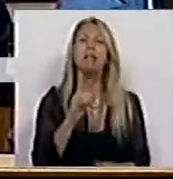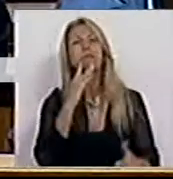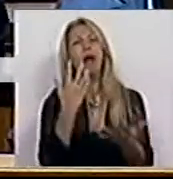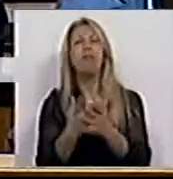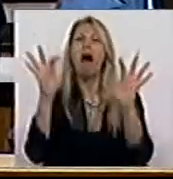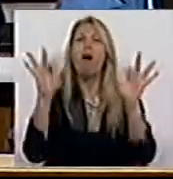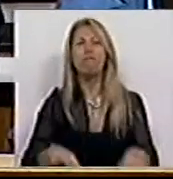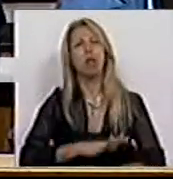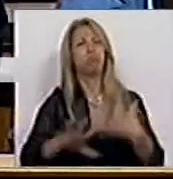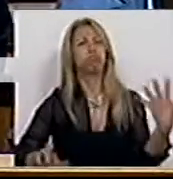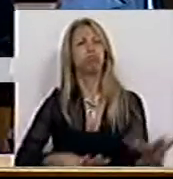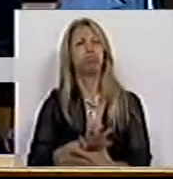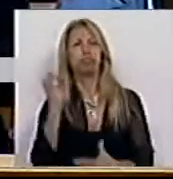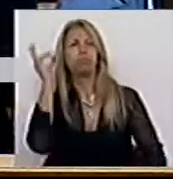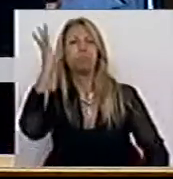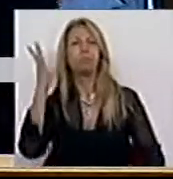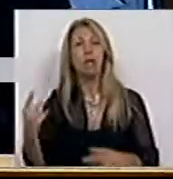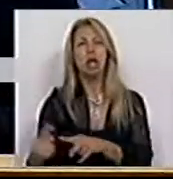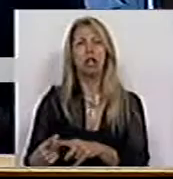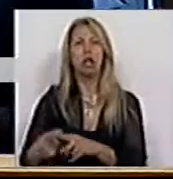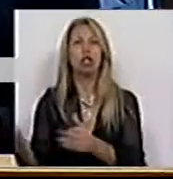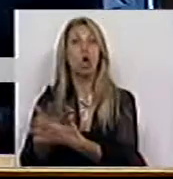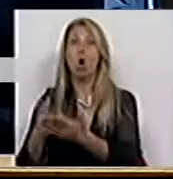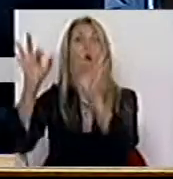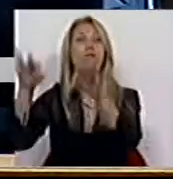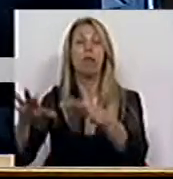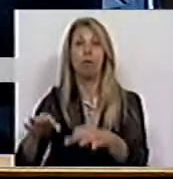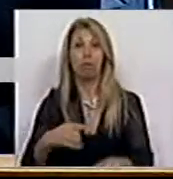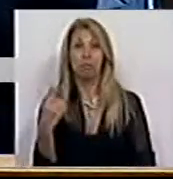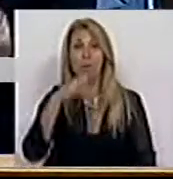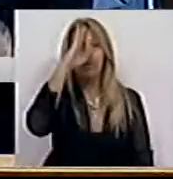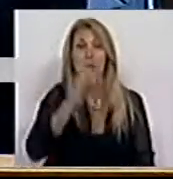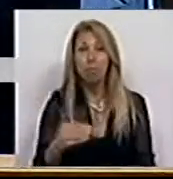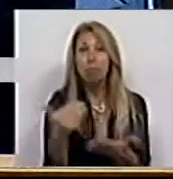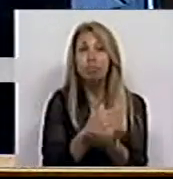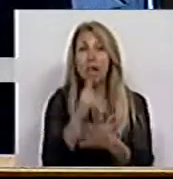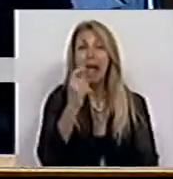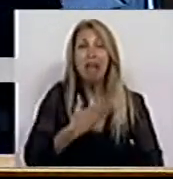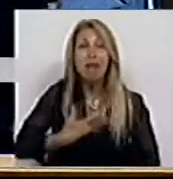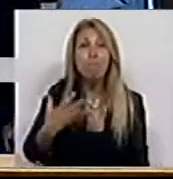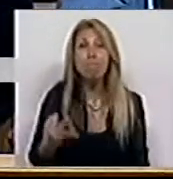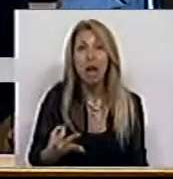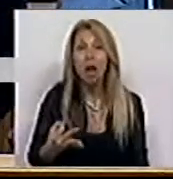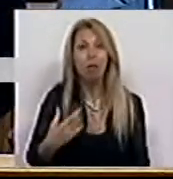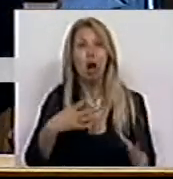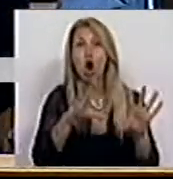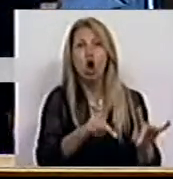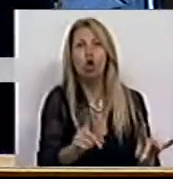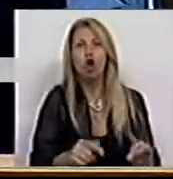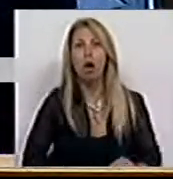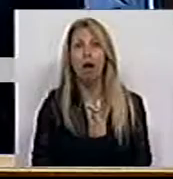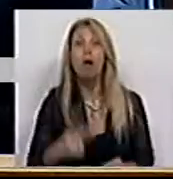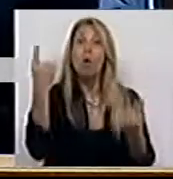promiscuidade com os grandes interesses económicos, quando sabemos que as rendas da EDP continuam intocadas e o único imposto que